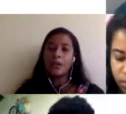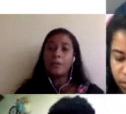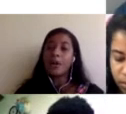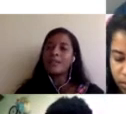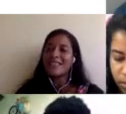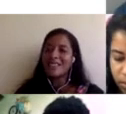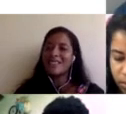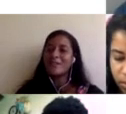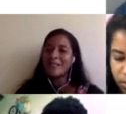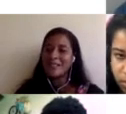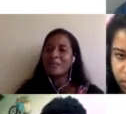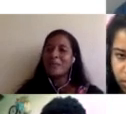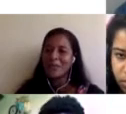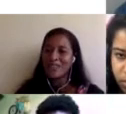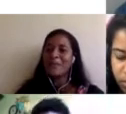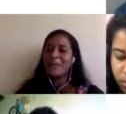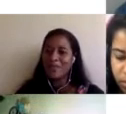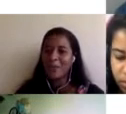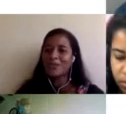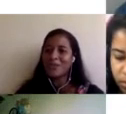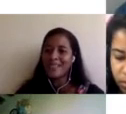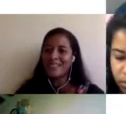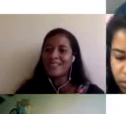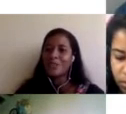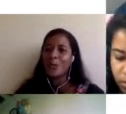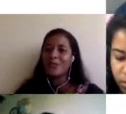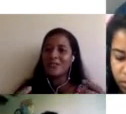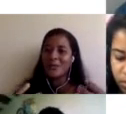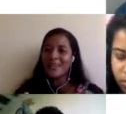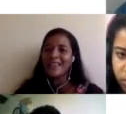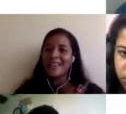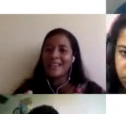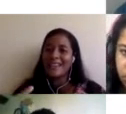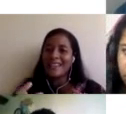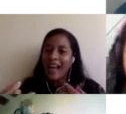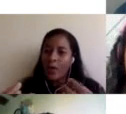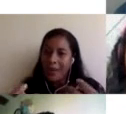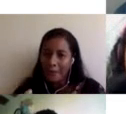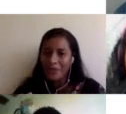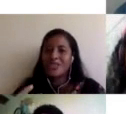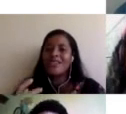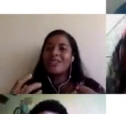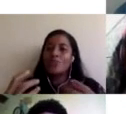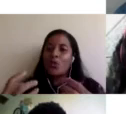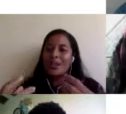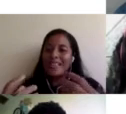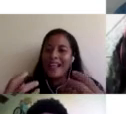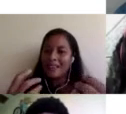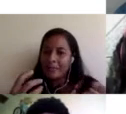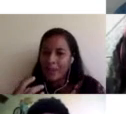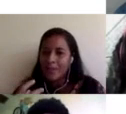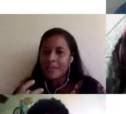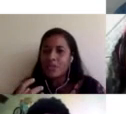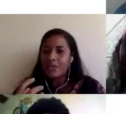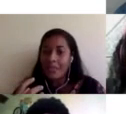evidenciado potencializadora nesse momento dos trabalhos remotos, né? De como você consegue lidar com a empatia, de como